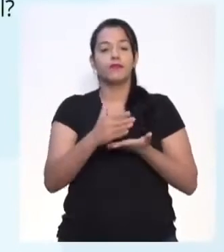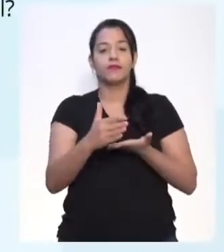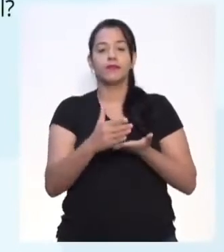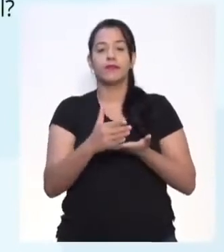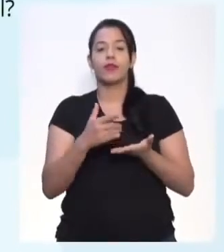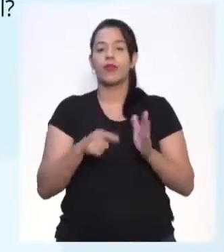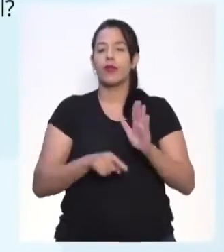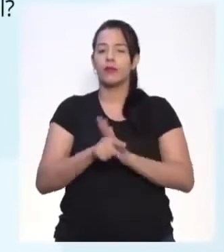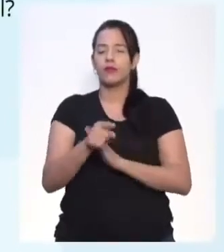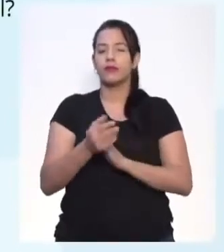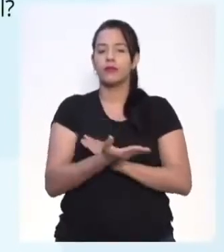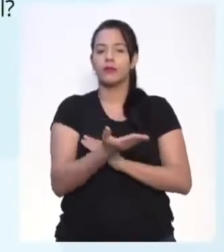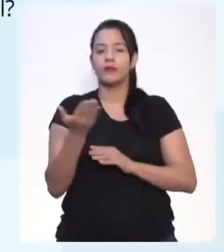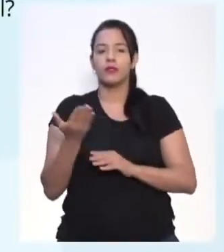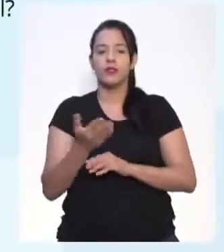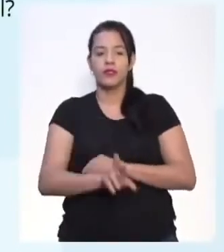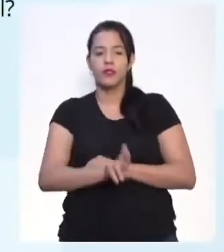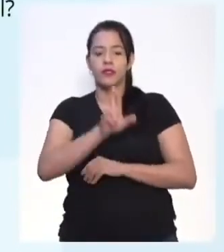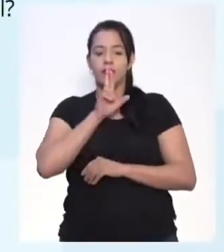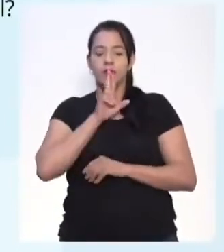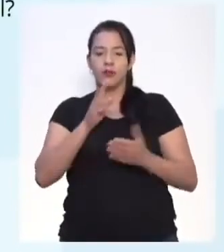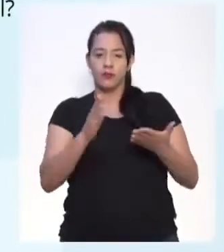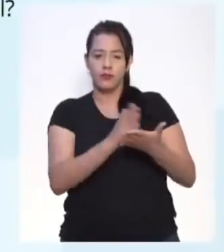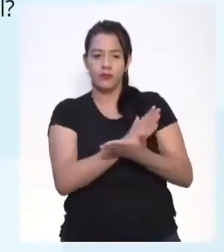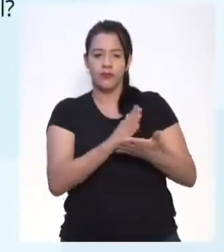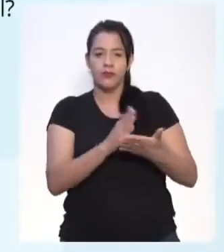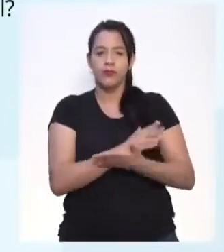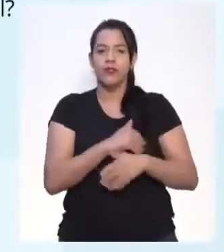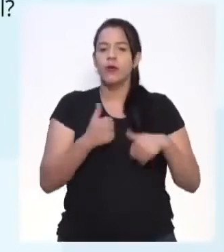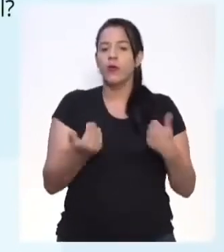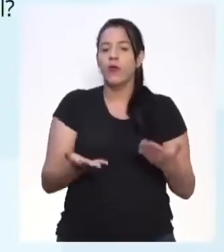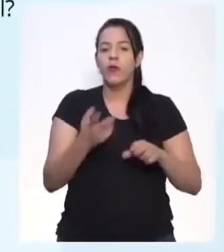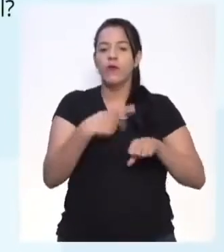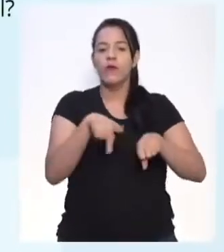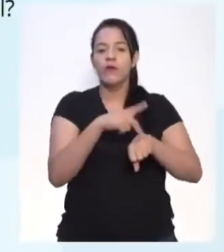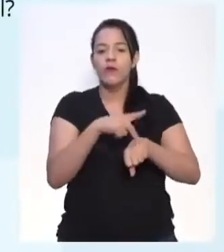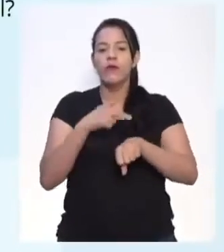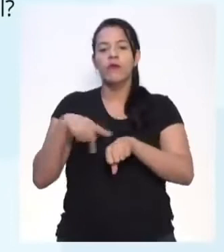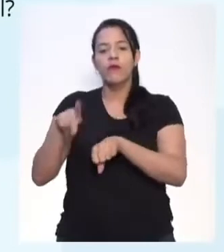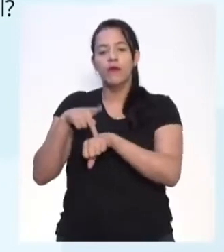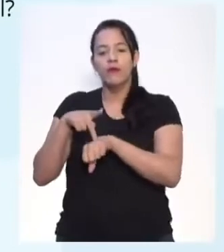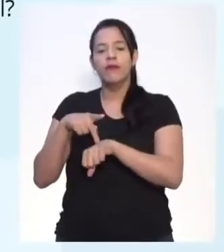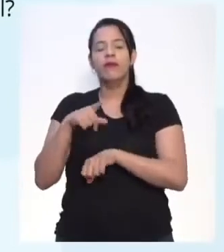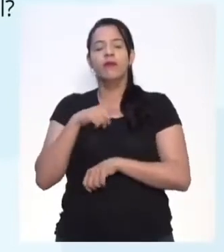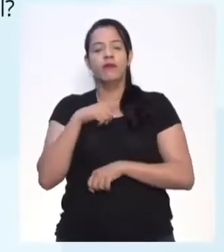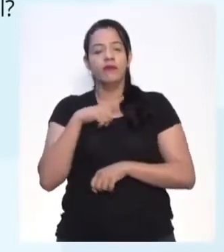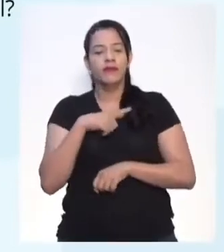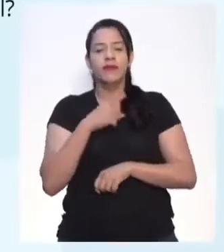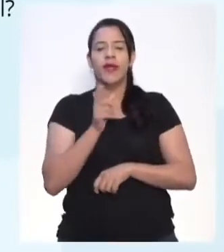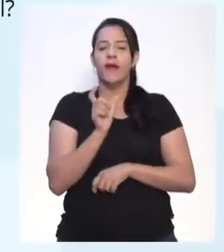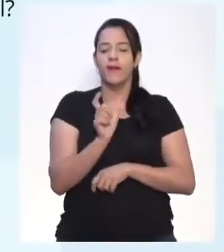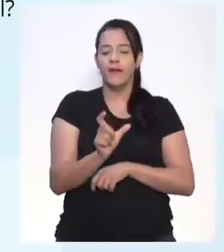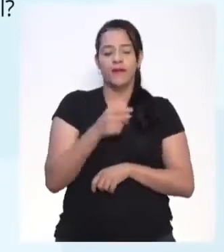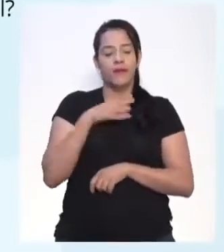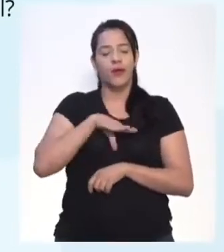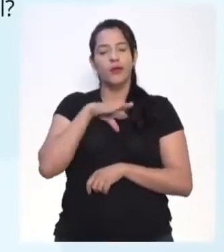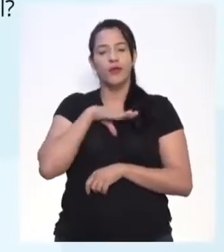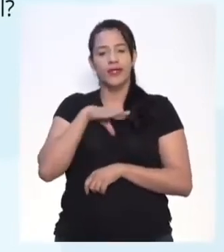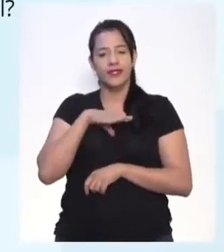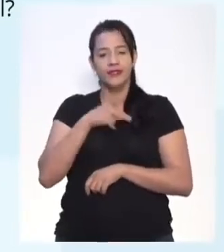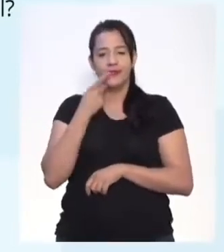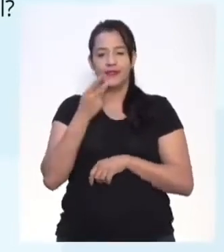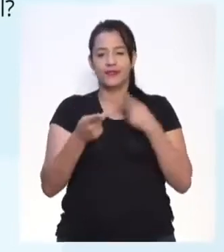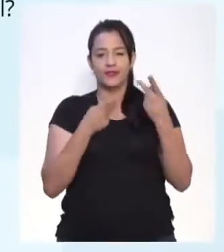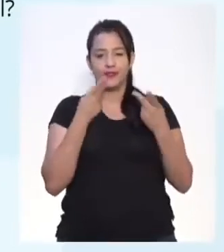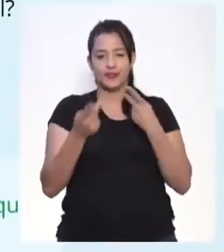perguntei para vocês responderam alguns, né, quais são os países que têm o português como idioma oficial. Como eu já